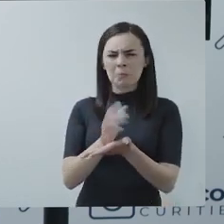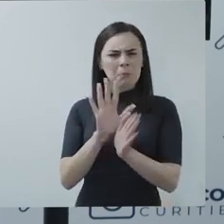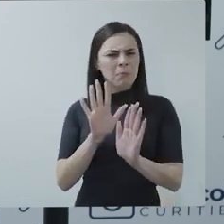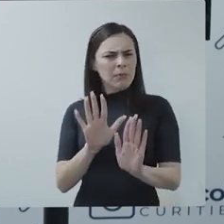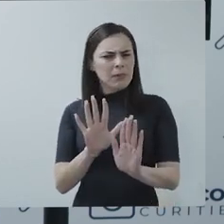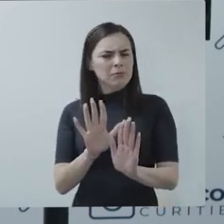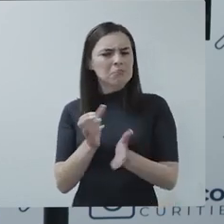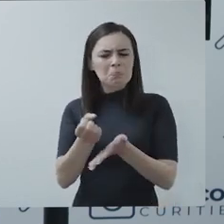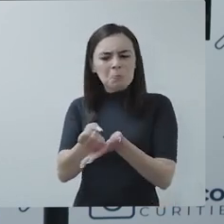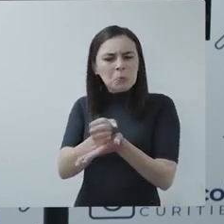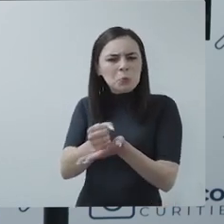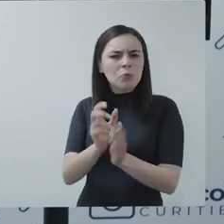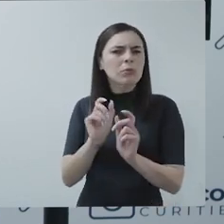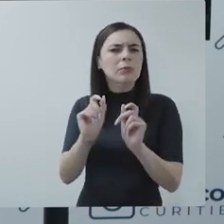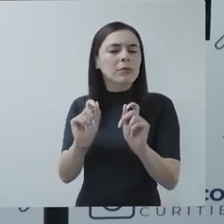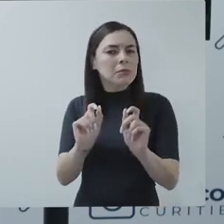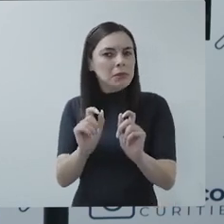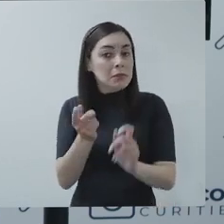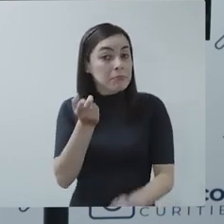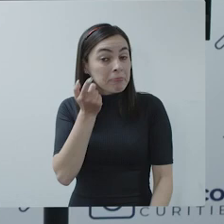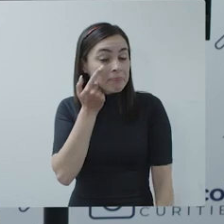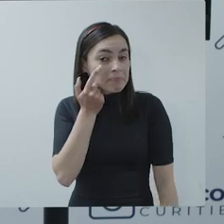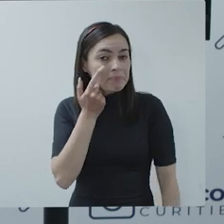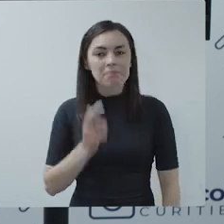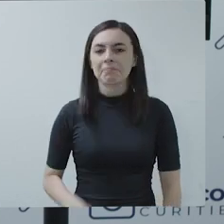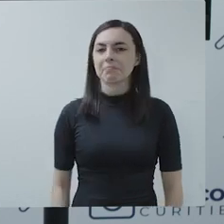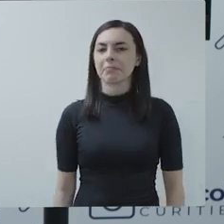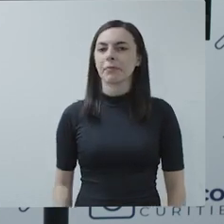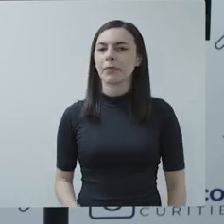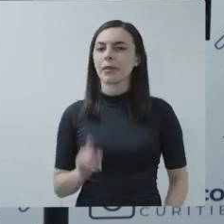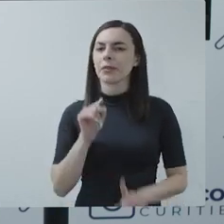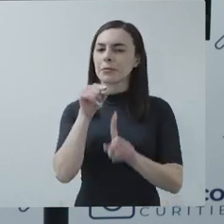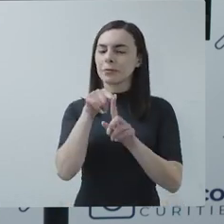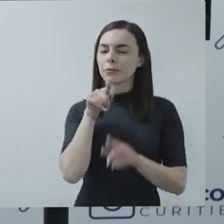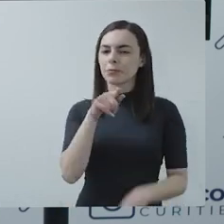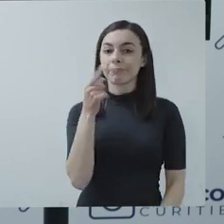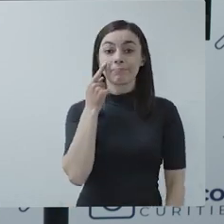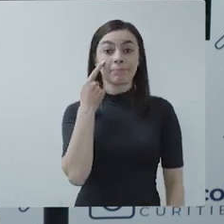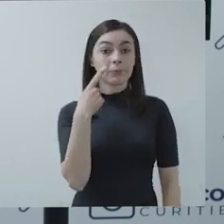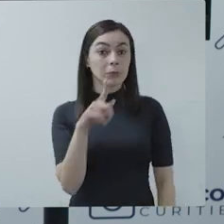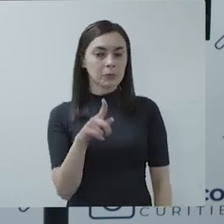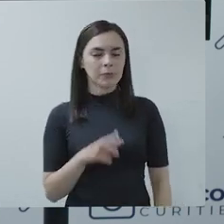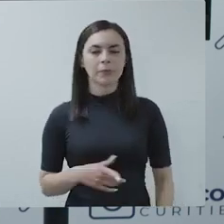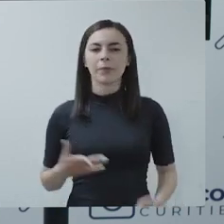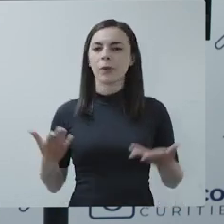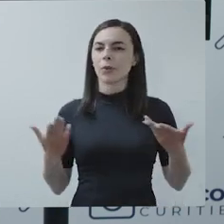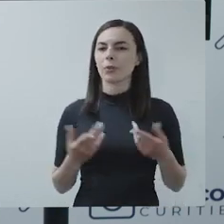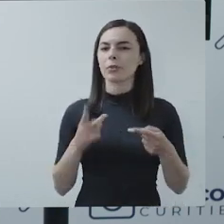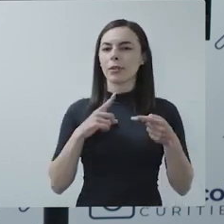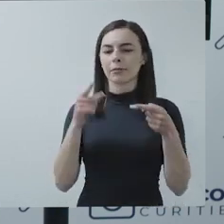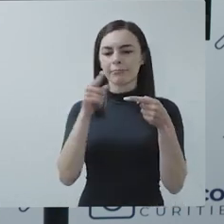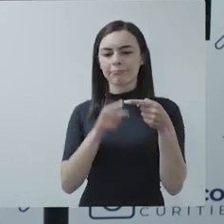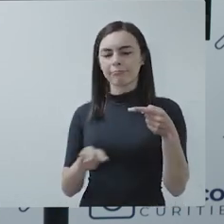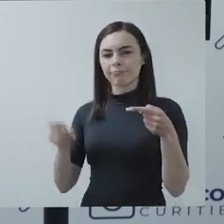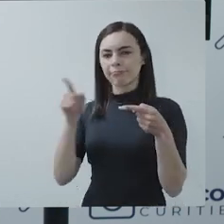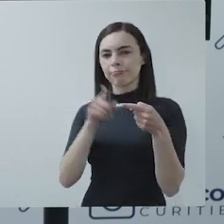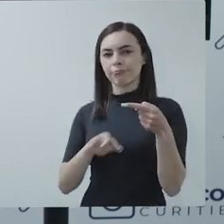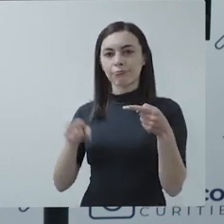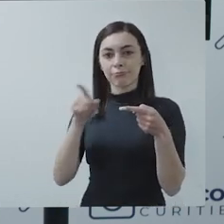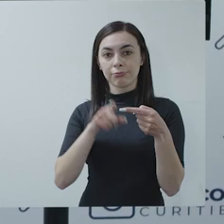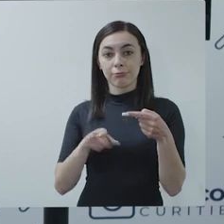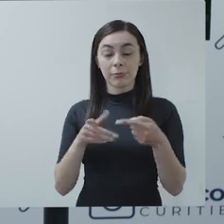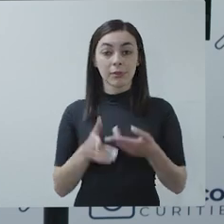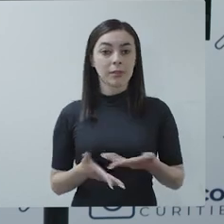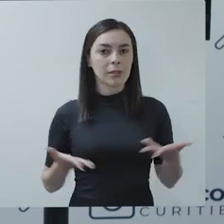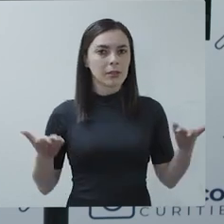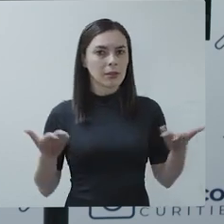será que nós vamos jogar hoje? Vamos ver? Vocês vão ter que descobrir. Eu trouxe hoje a roleta.